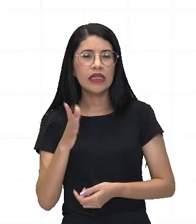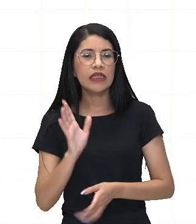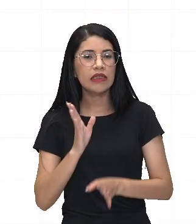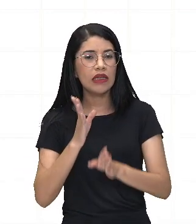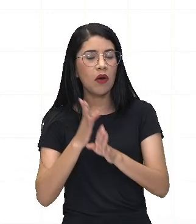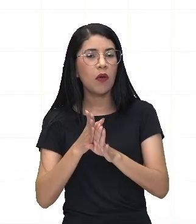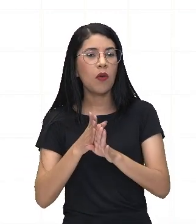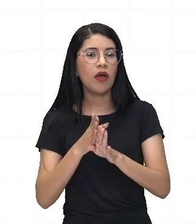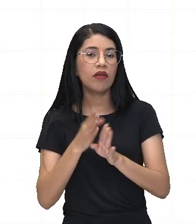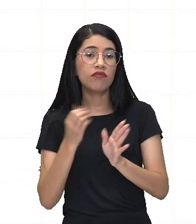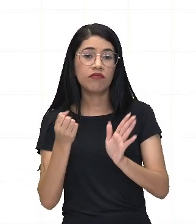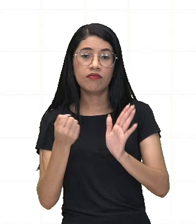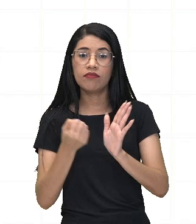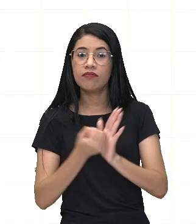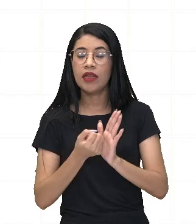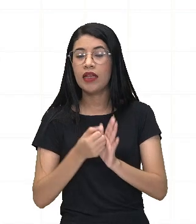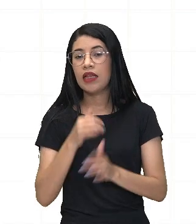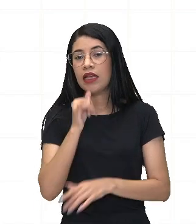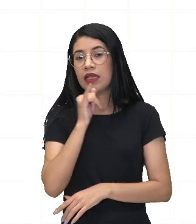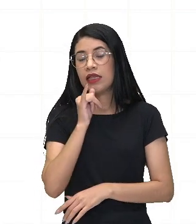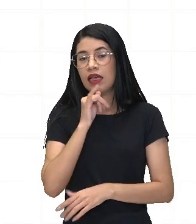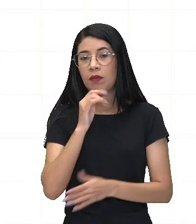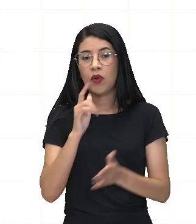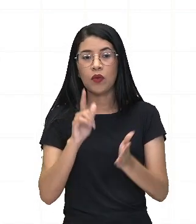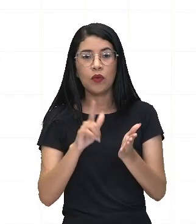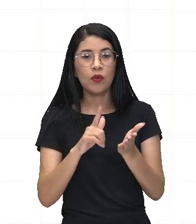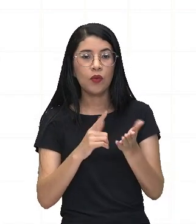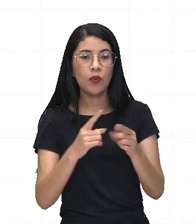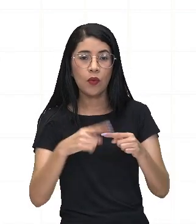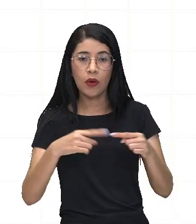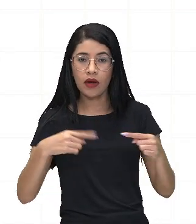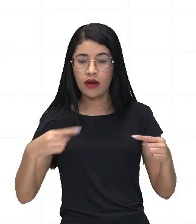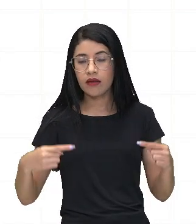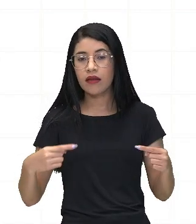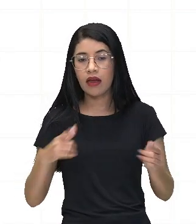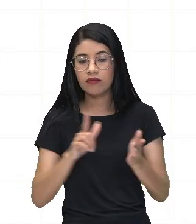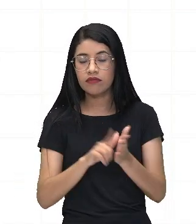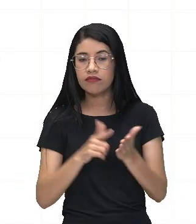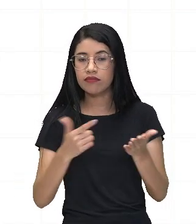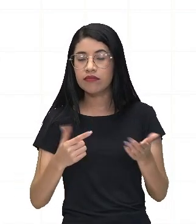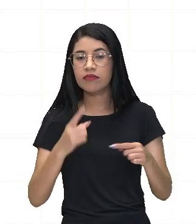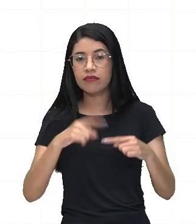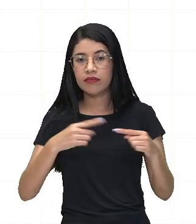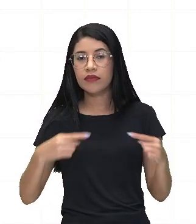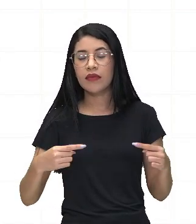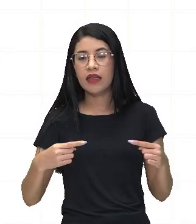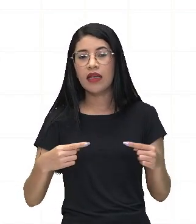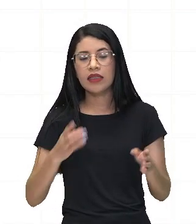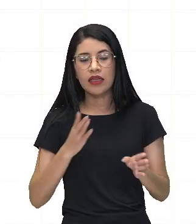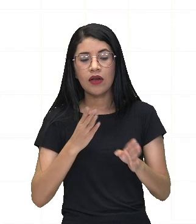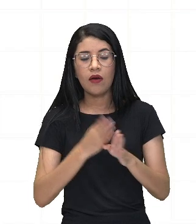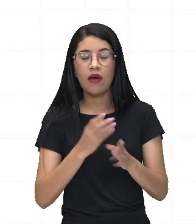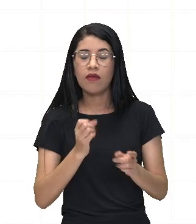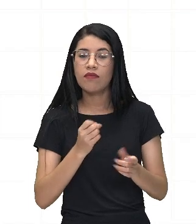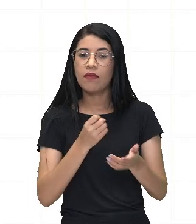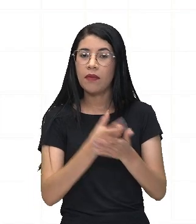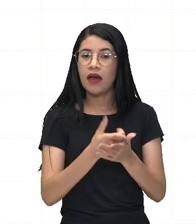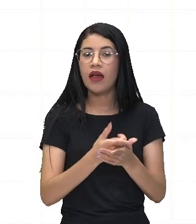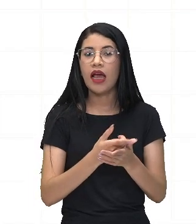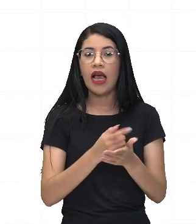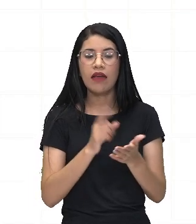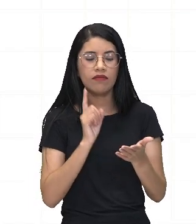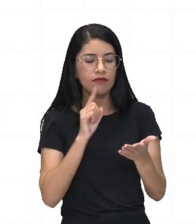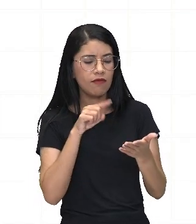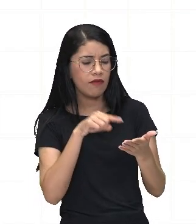encontrar esse selo, por exemplo, num caderno, que você pode comprar um caderno e aí, se você identificar lá